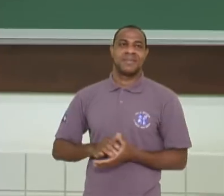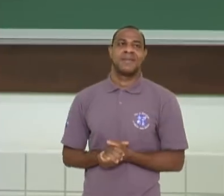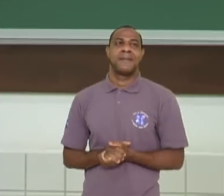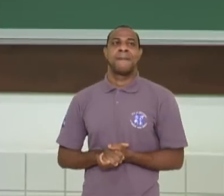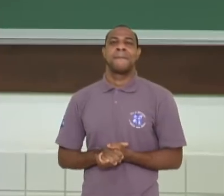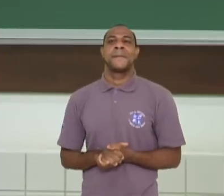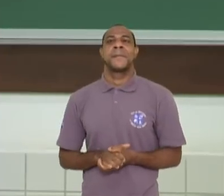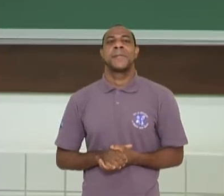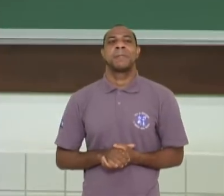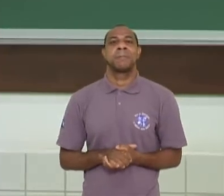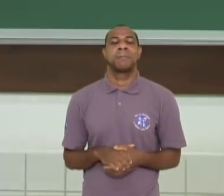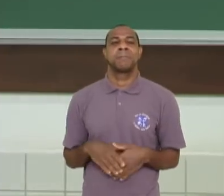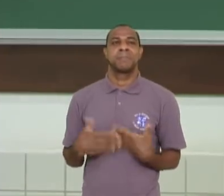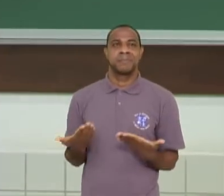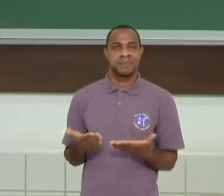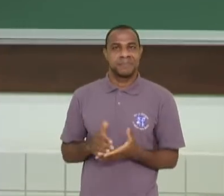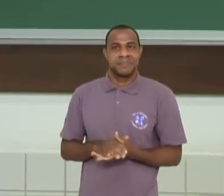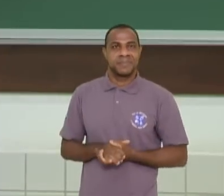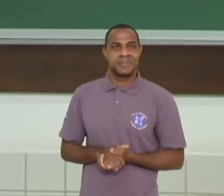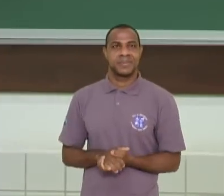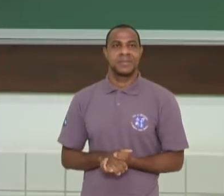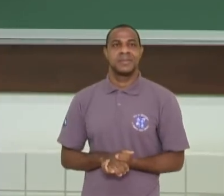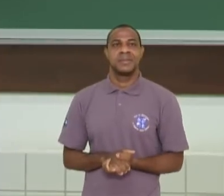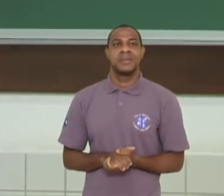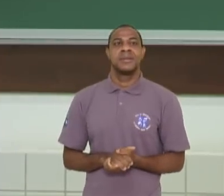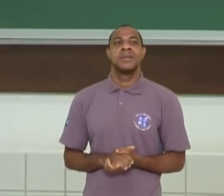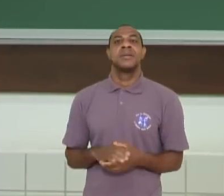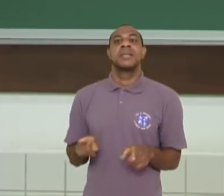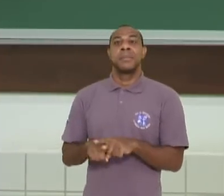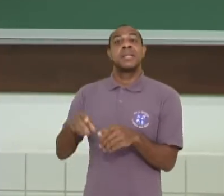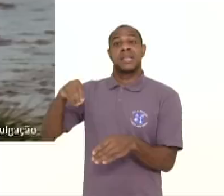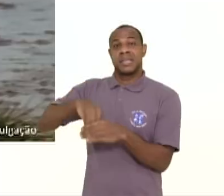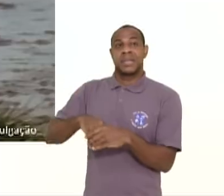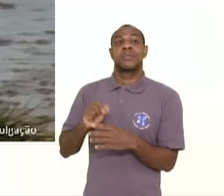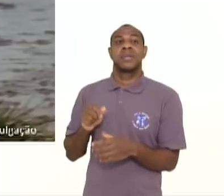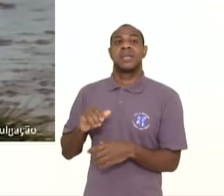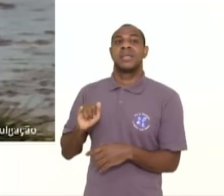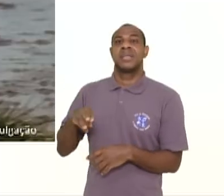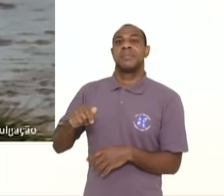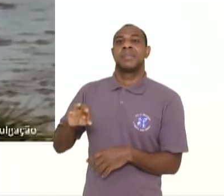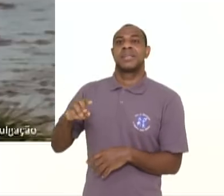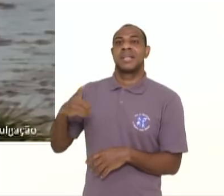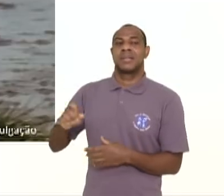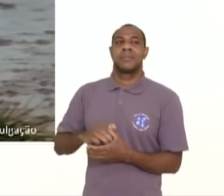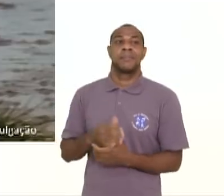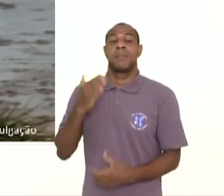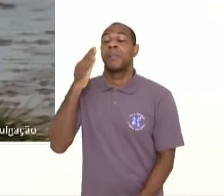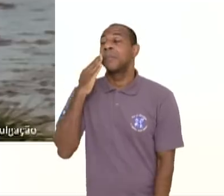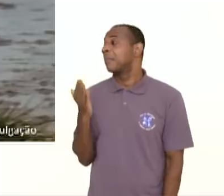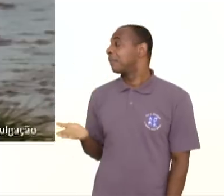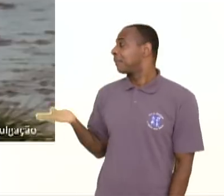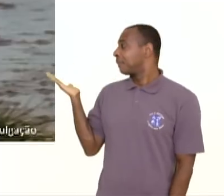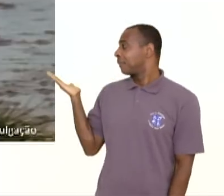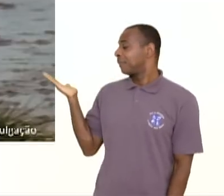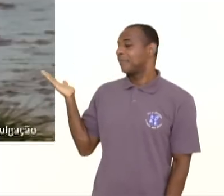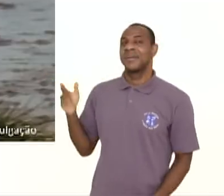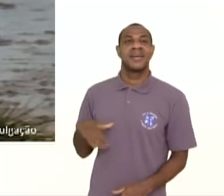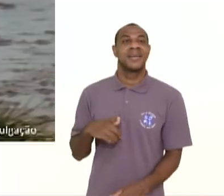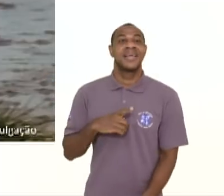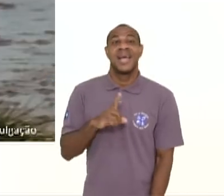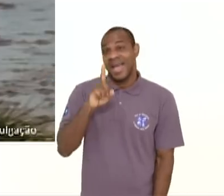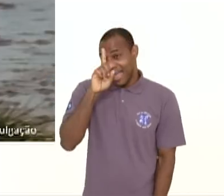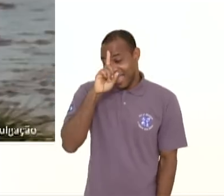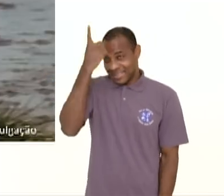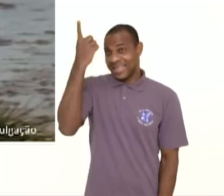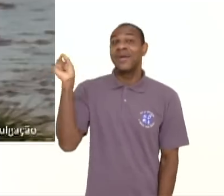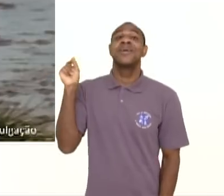de arrecadações. Então tudo isso aí entra dentro da imitação também. Então aqui temos uma imagem que retrata a ideia de se